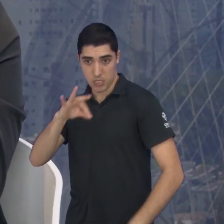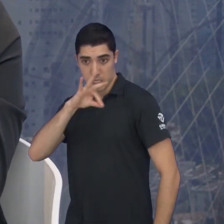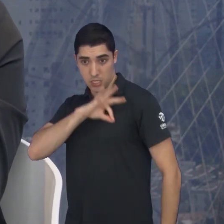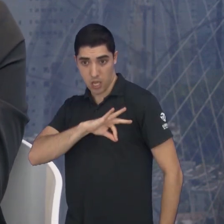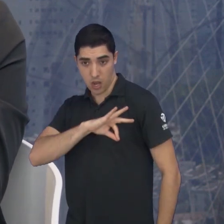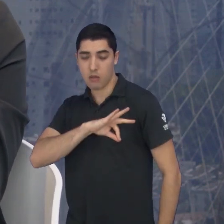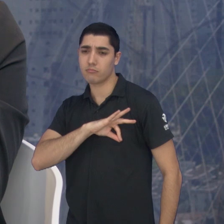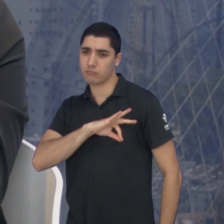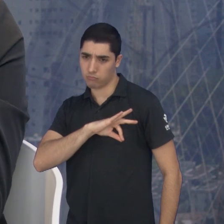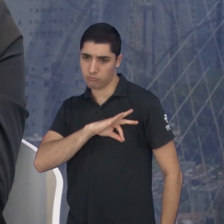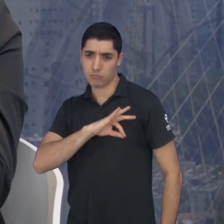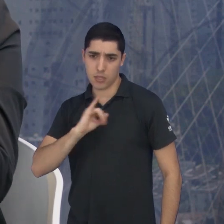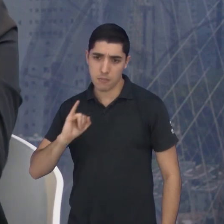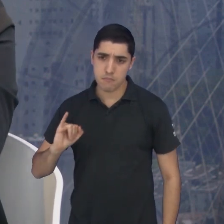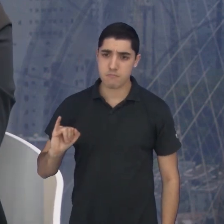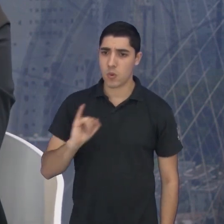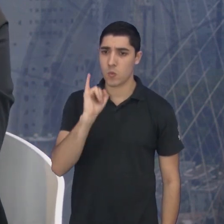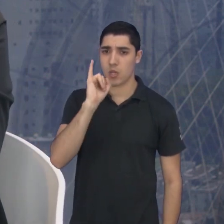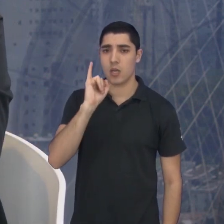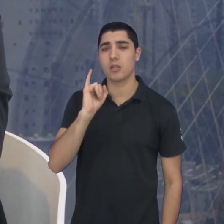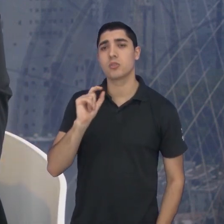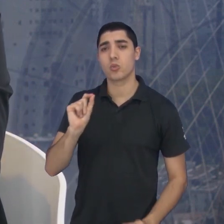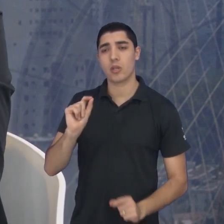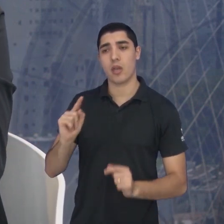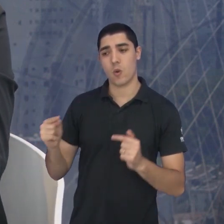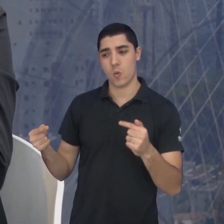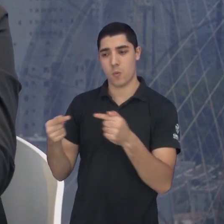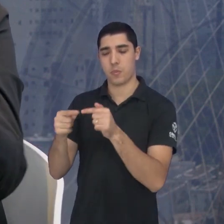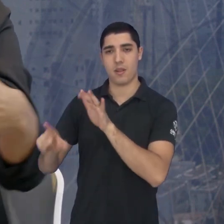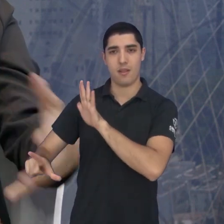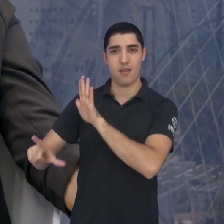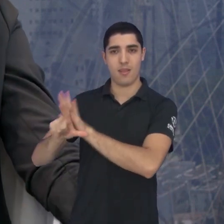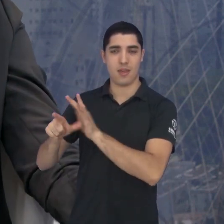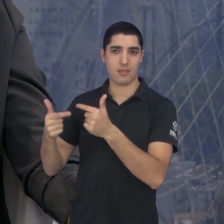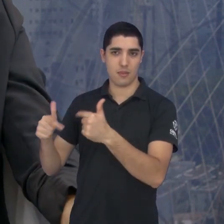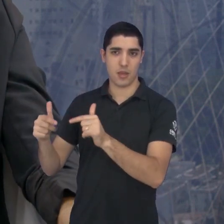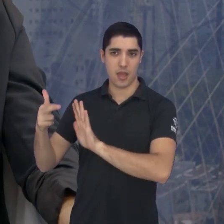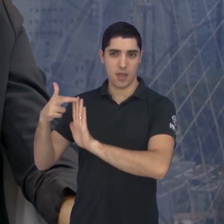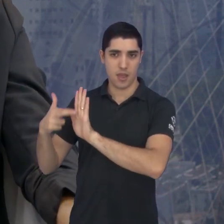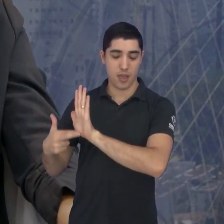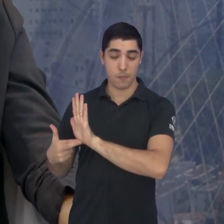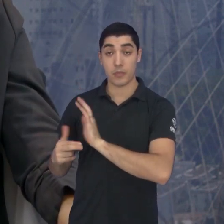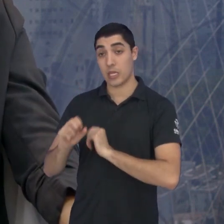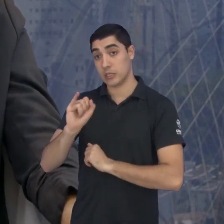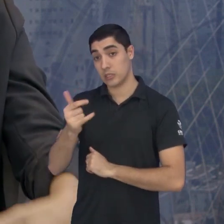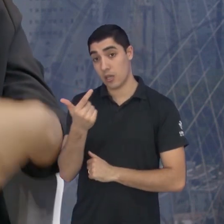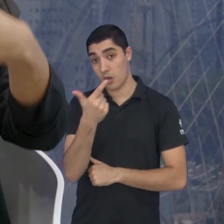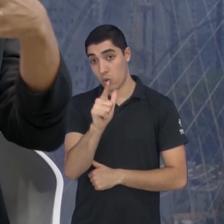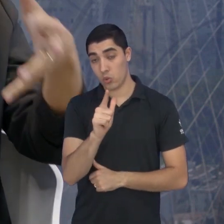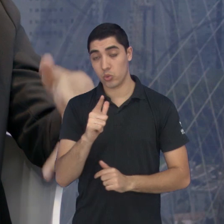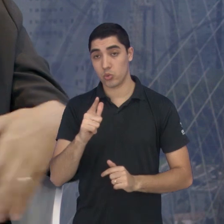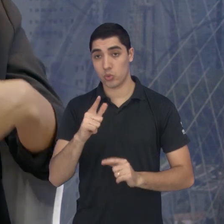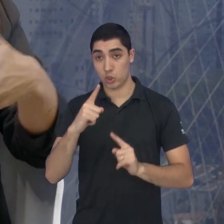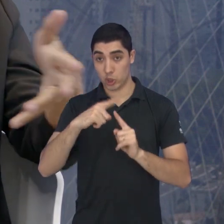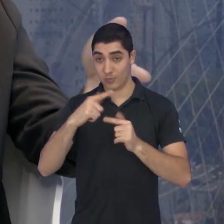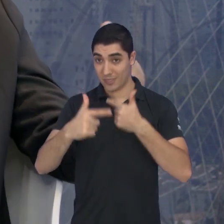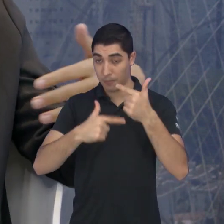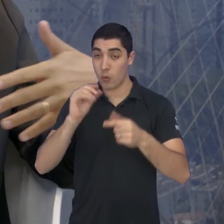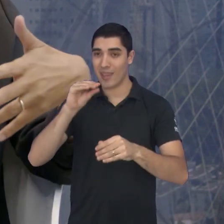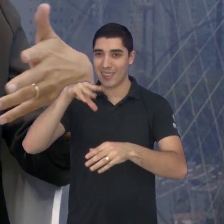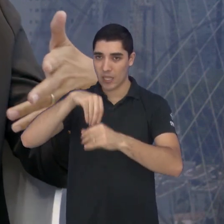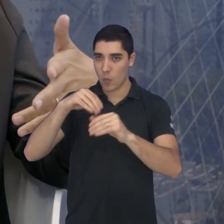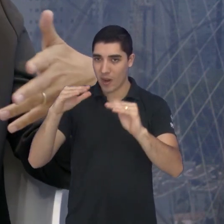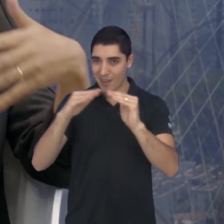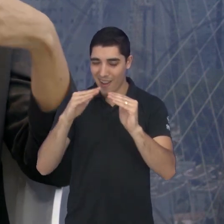seja dessa forma dentro das leis trabalhistas. Se é outro tipo de trabalho que a gente está falando dentro de casa, dos cuidados dentro